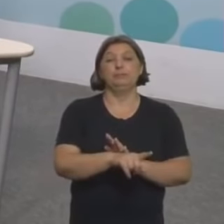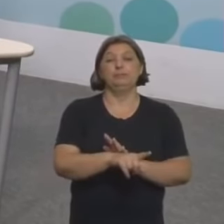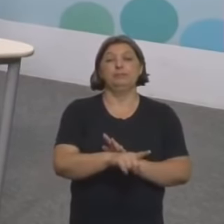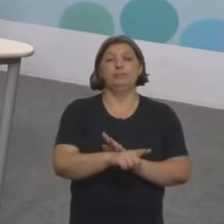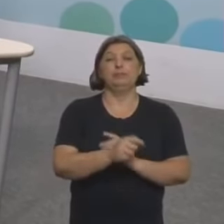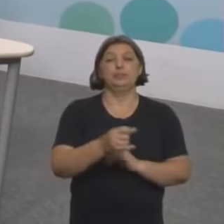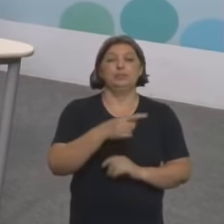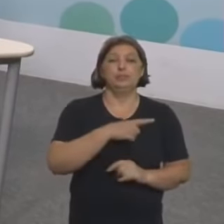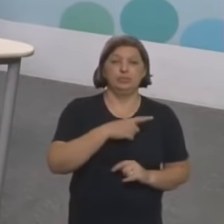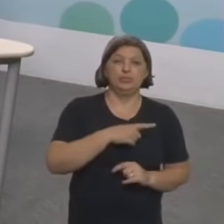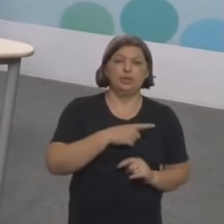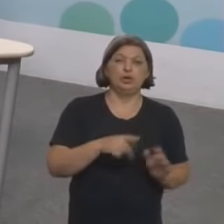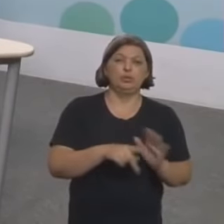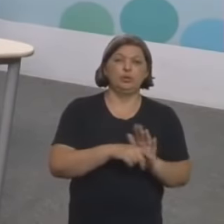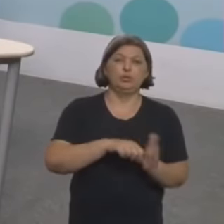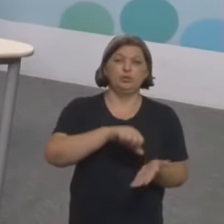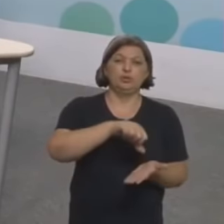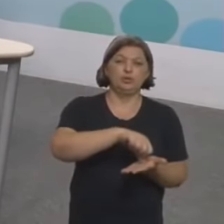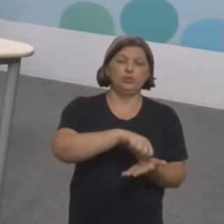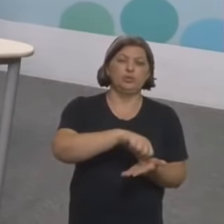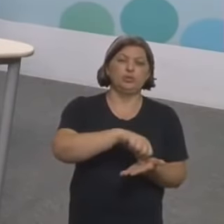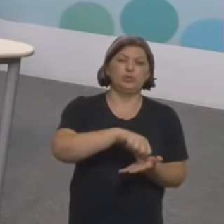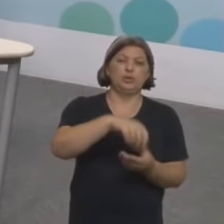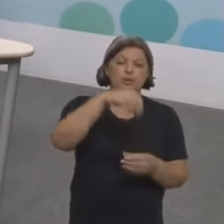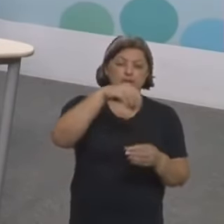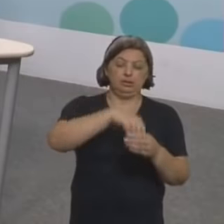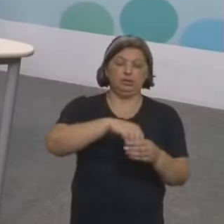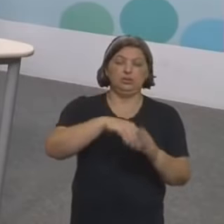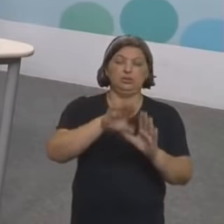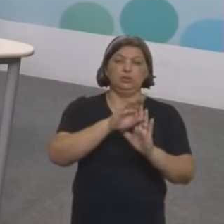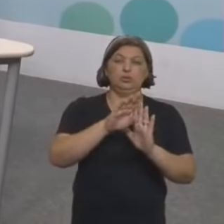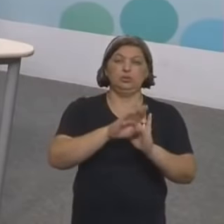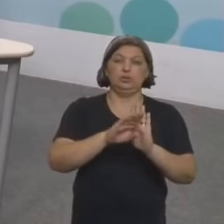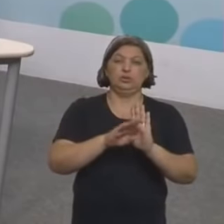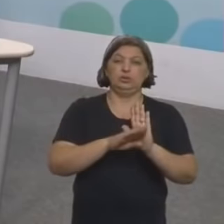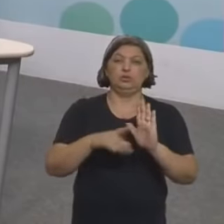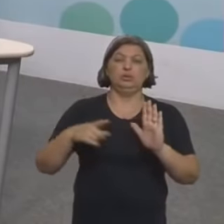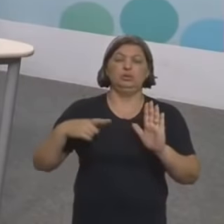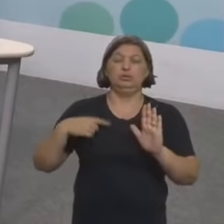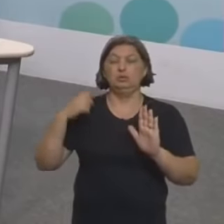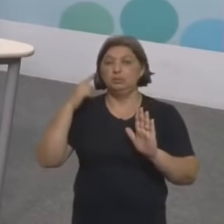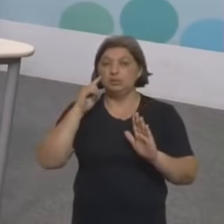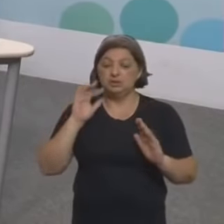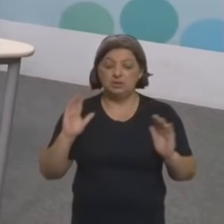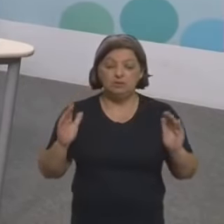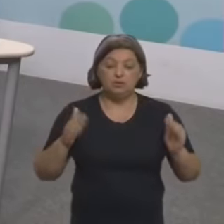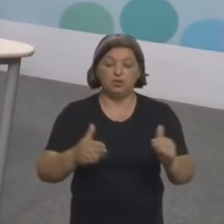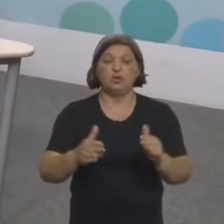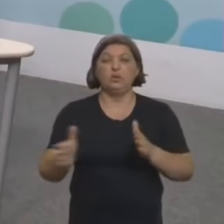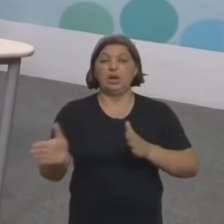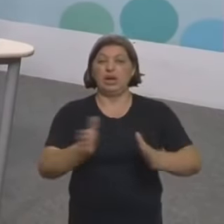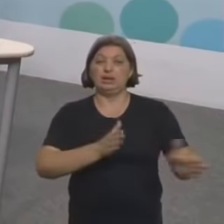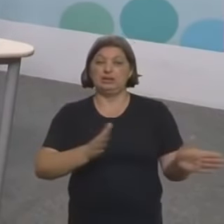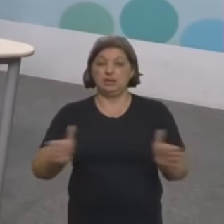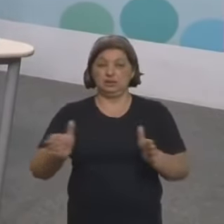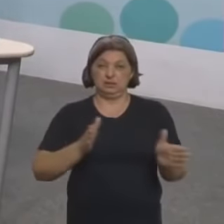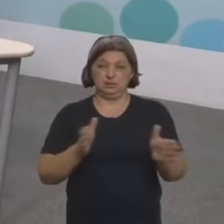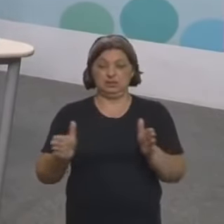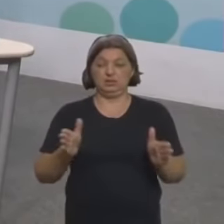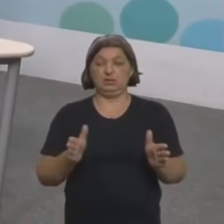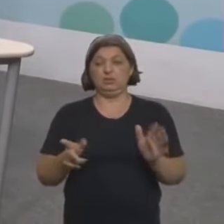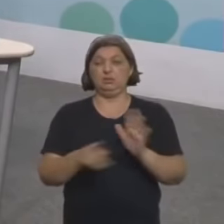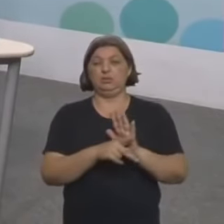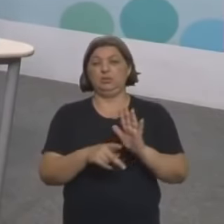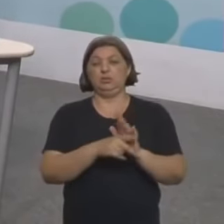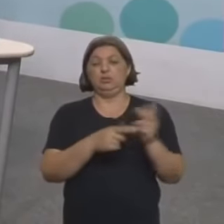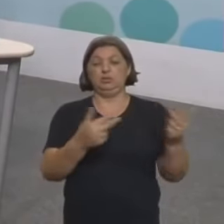se existe um núcleo dentro do programa que pensa a acessibilidade nas questões